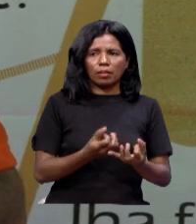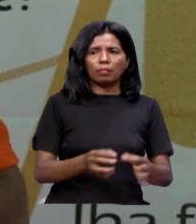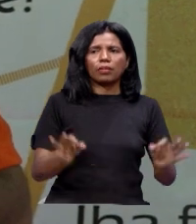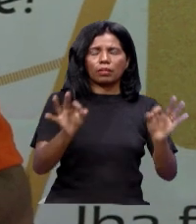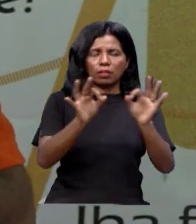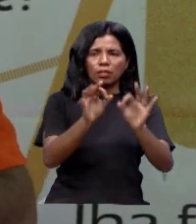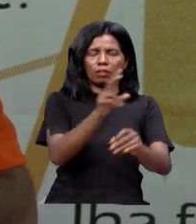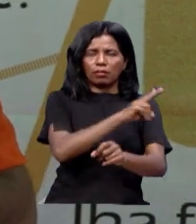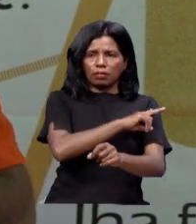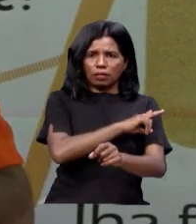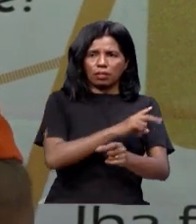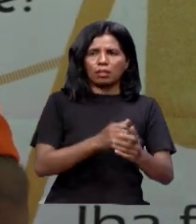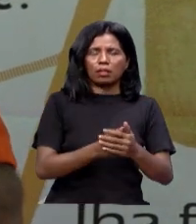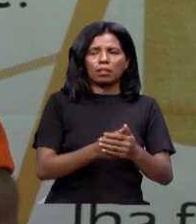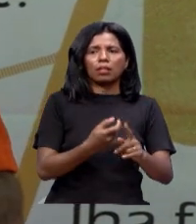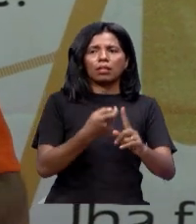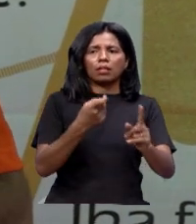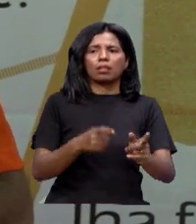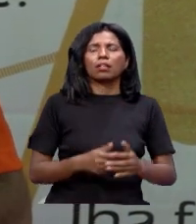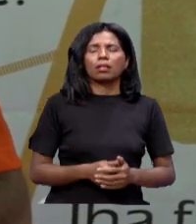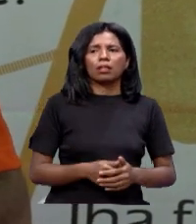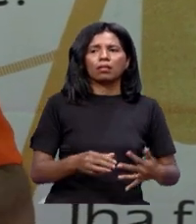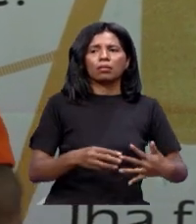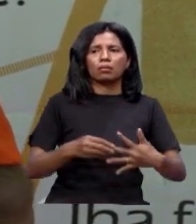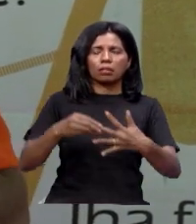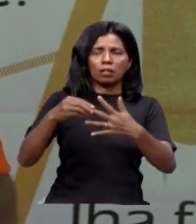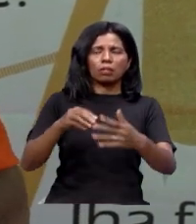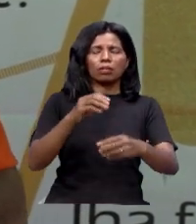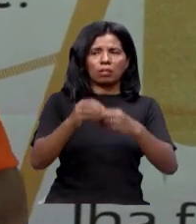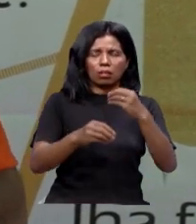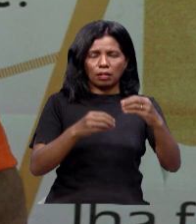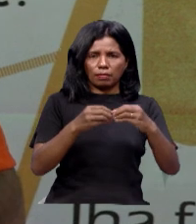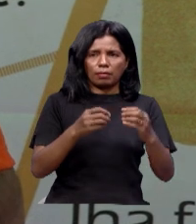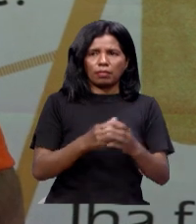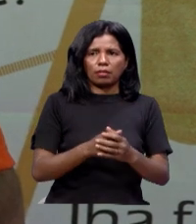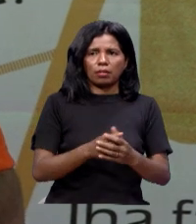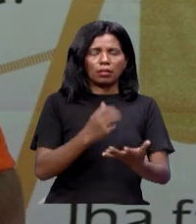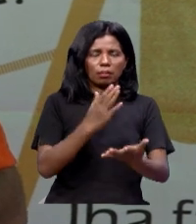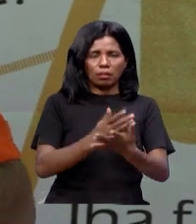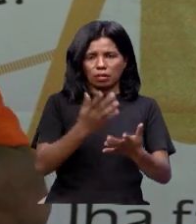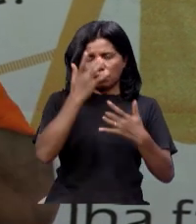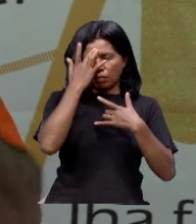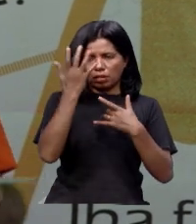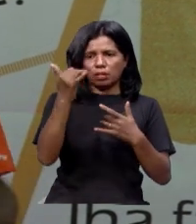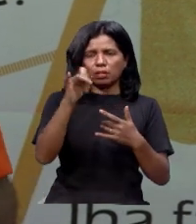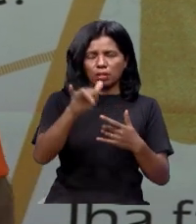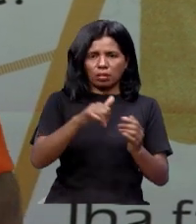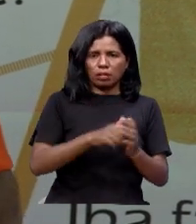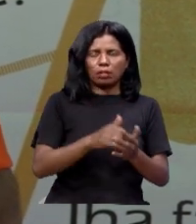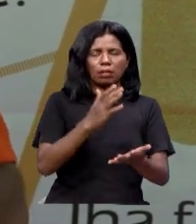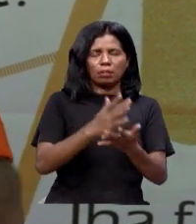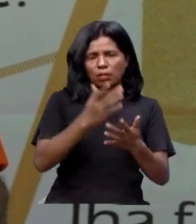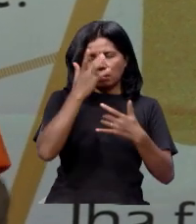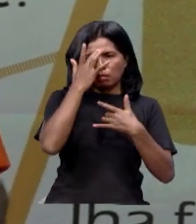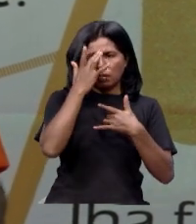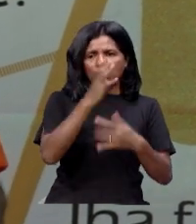vacina integrada, né? Vídeo com a sarampo rubela. Hoje sabe que tu prevê mora saída, a tu prevê mora sarampo,